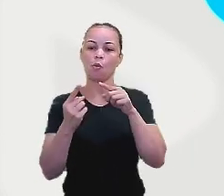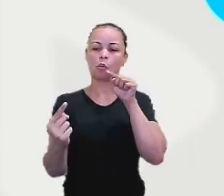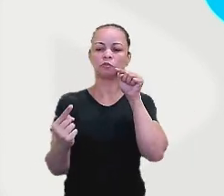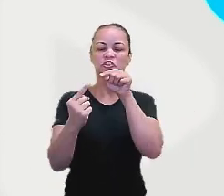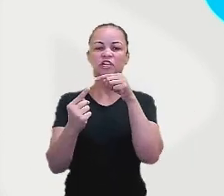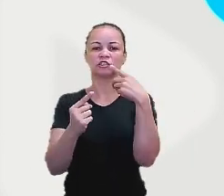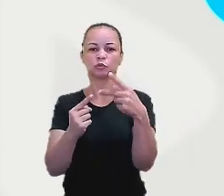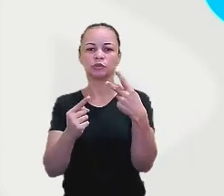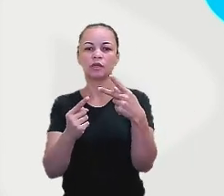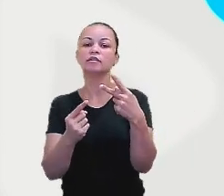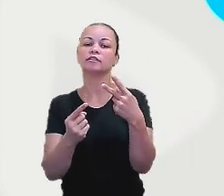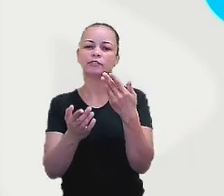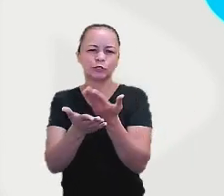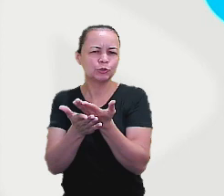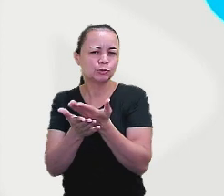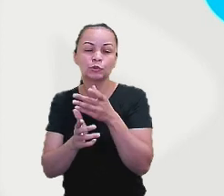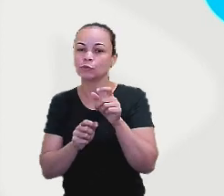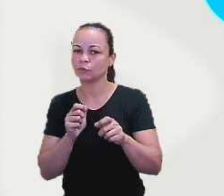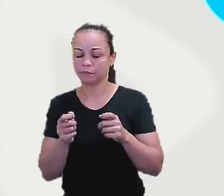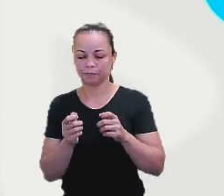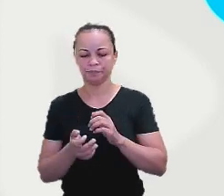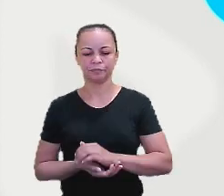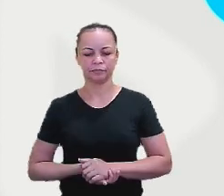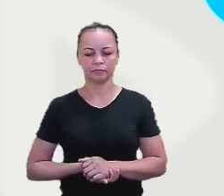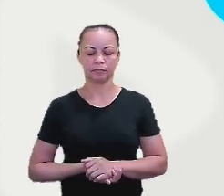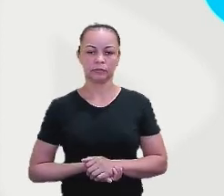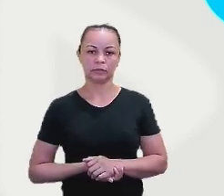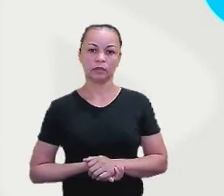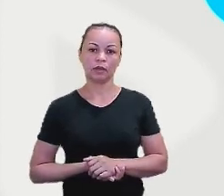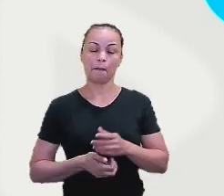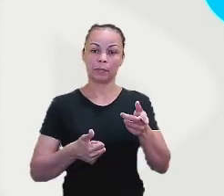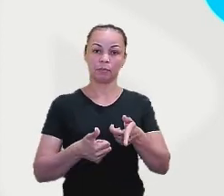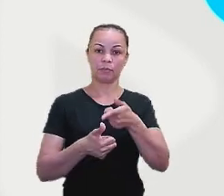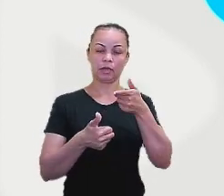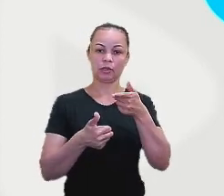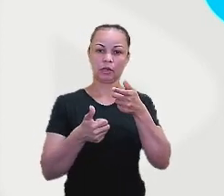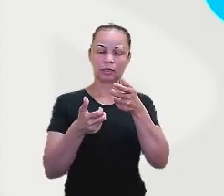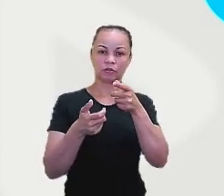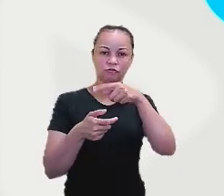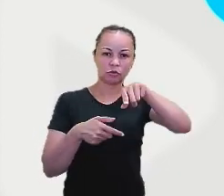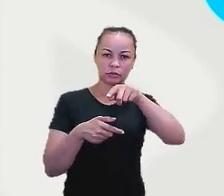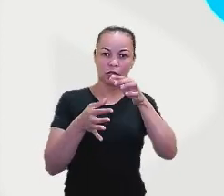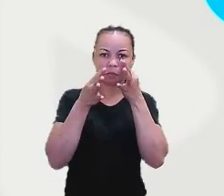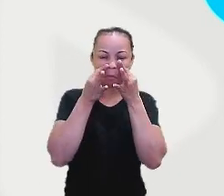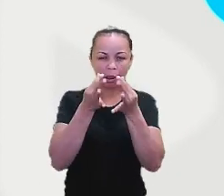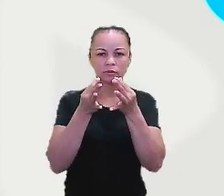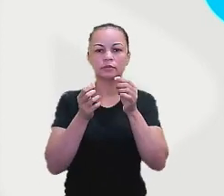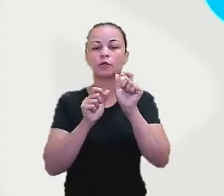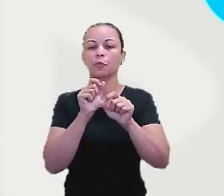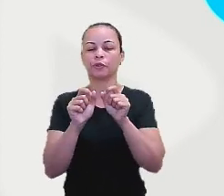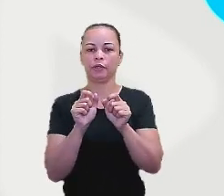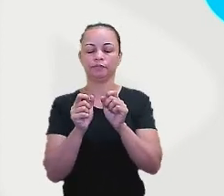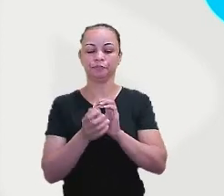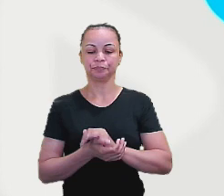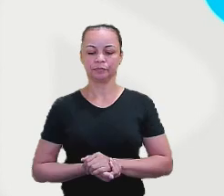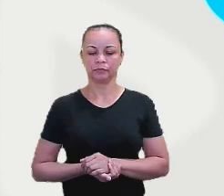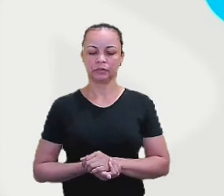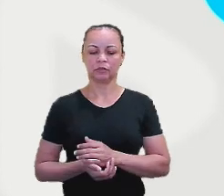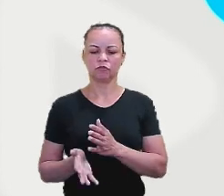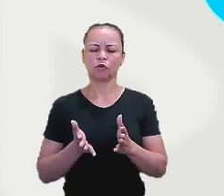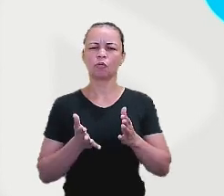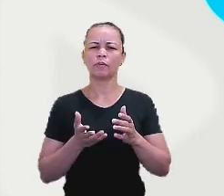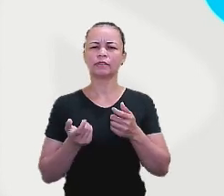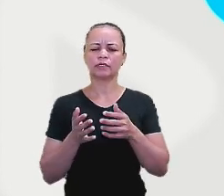nosso de estudo. Primeira coisa que eu quero chamar a atenção de você. Eu quero que você entenda que nosso objeto de estudo, eu não vou começar do átomo, não, eu vou